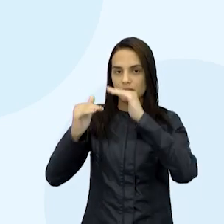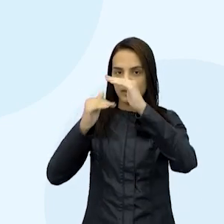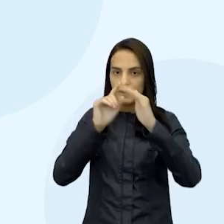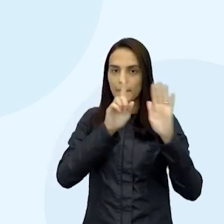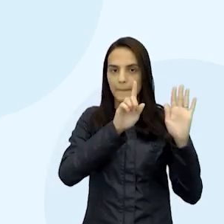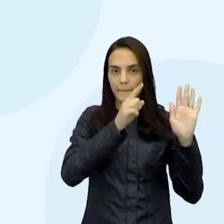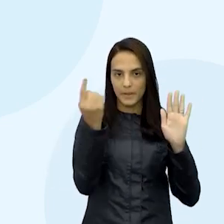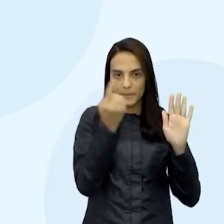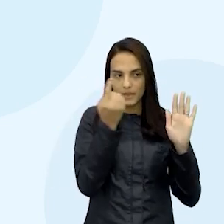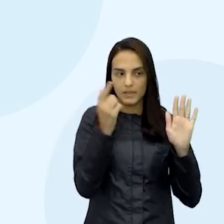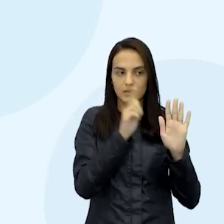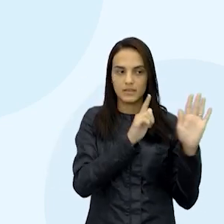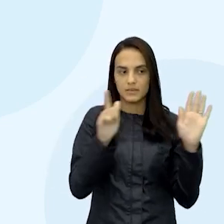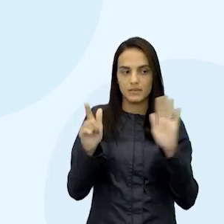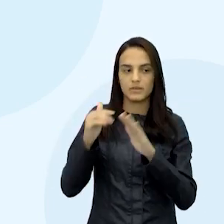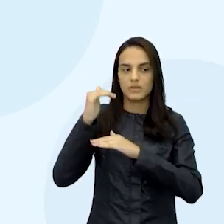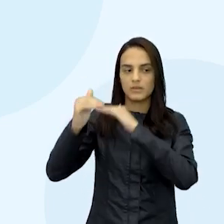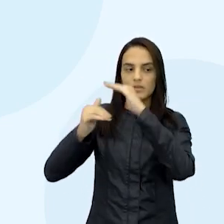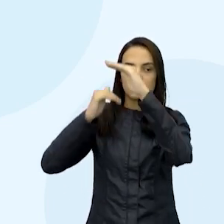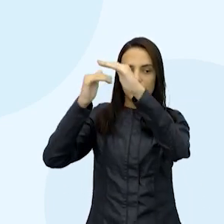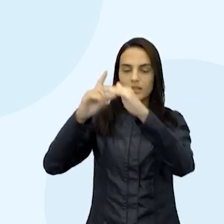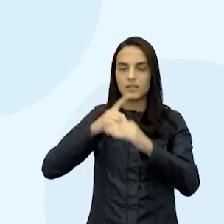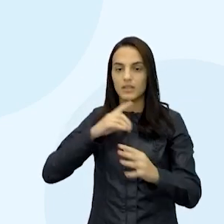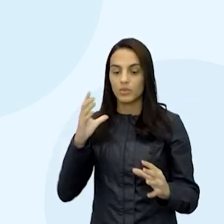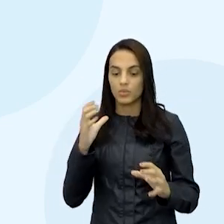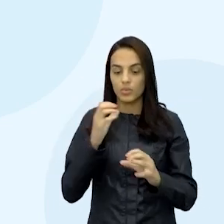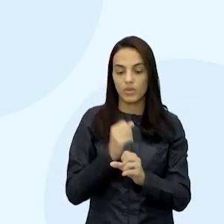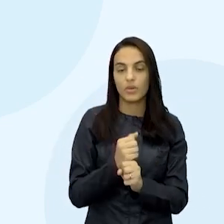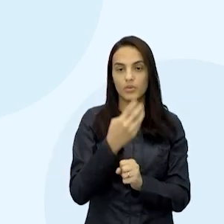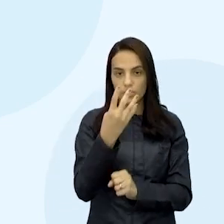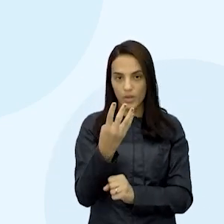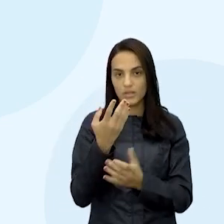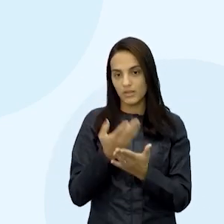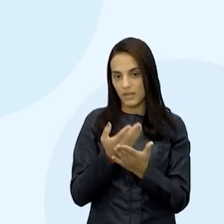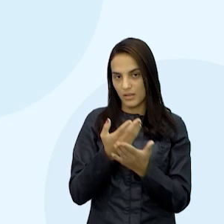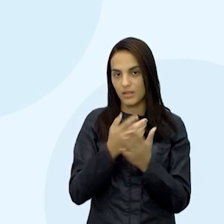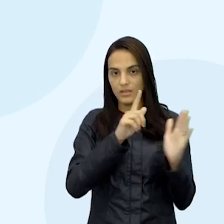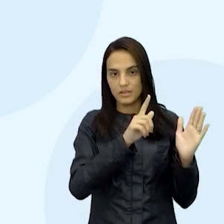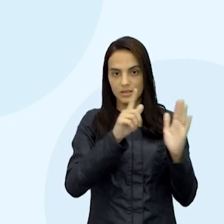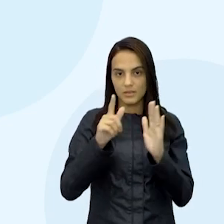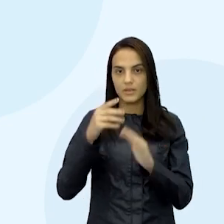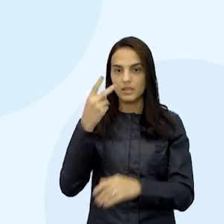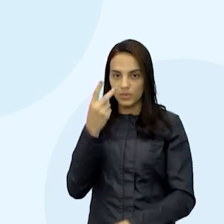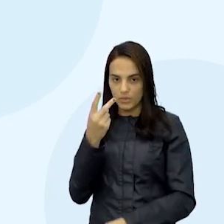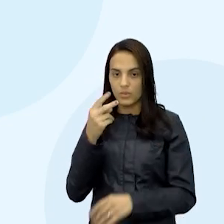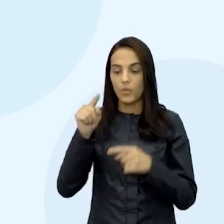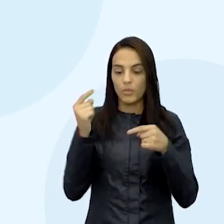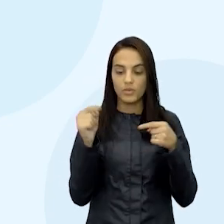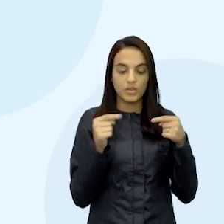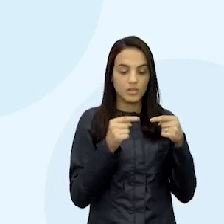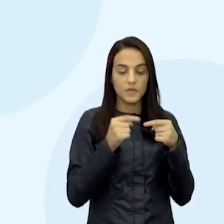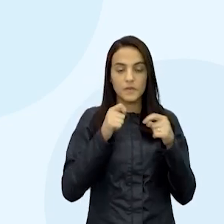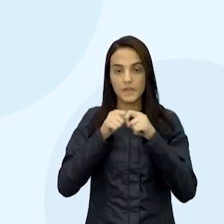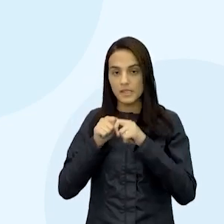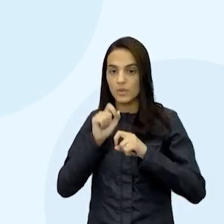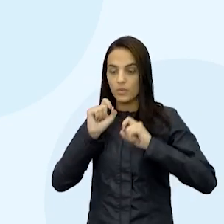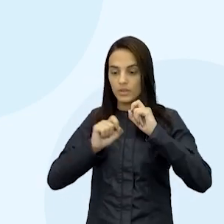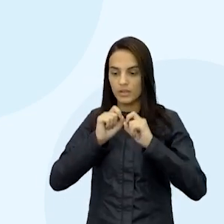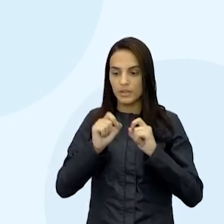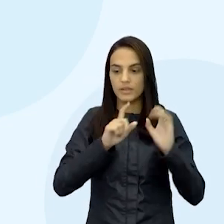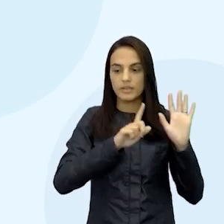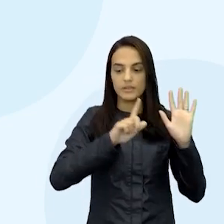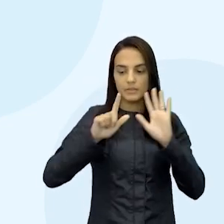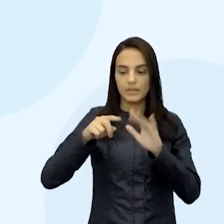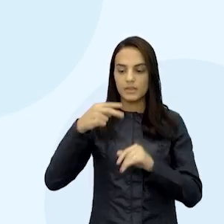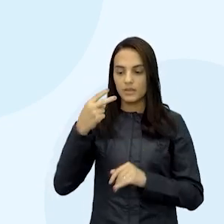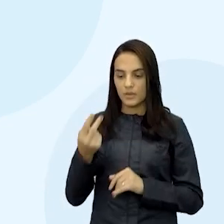do desenvolvimento, que a gente tem aí no total de 4 aulas, semana 2. Qual que é o objetivo ou o que a gente vai fazer? A semana 2 a gente vai